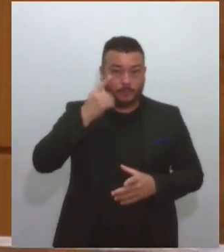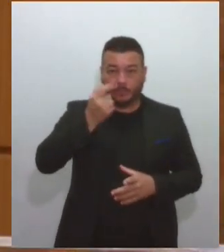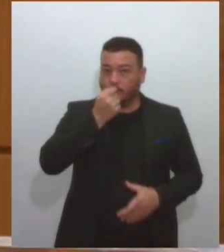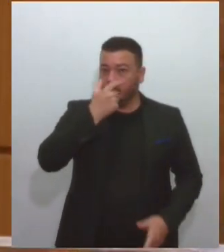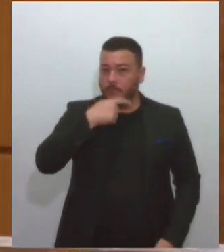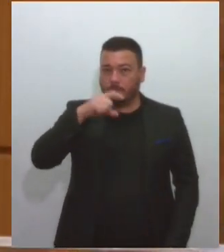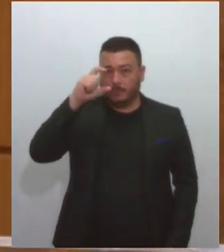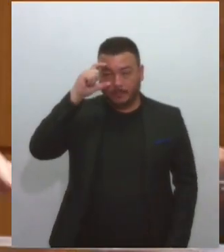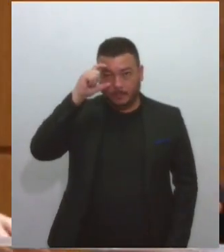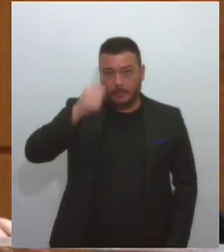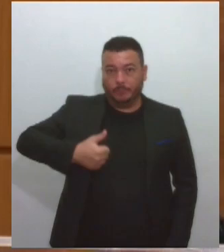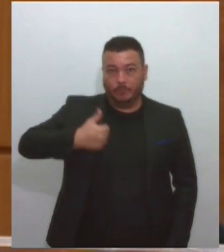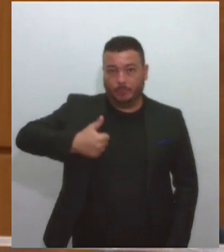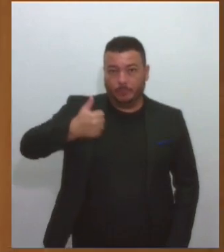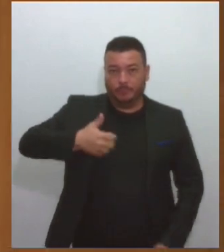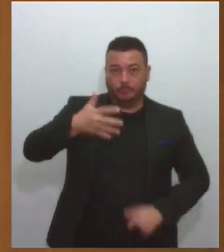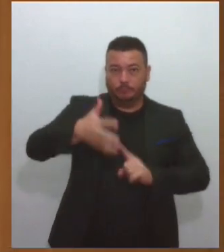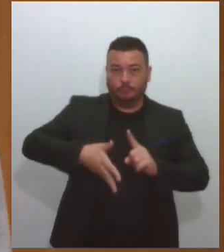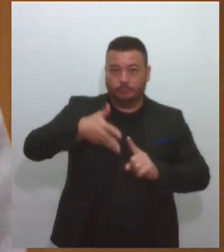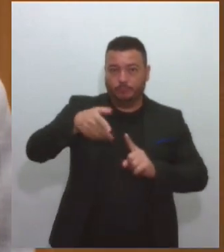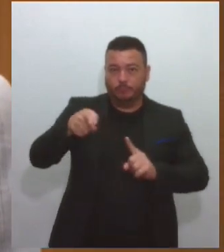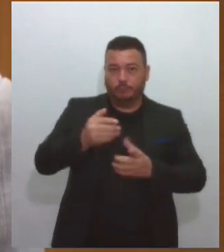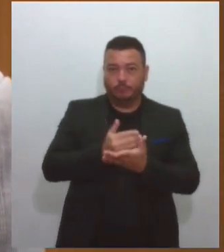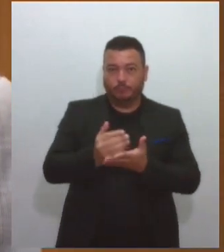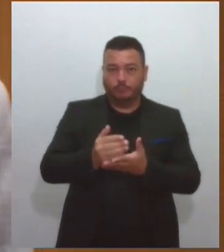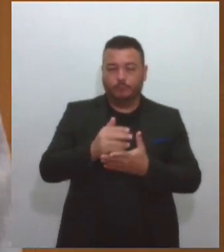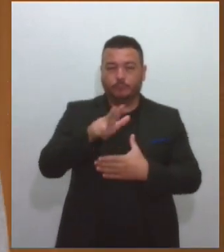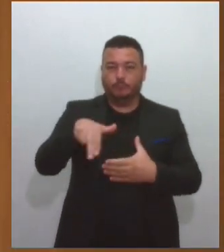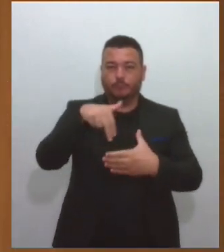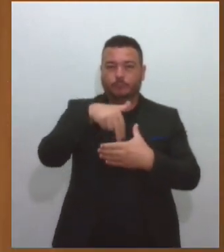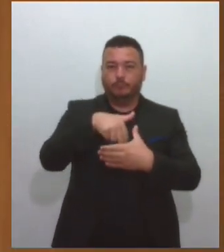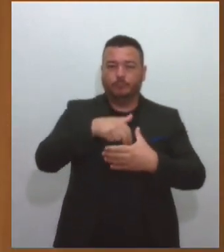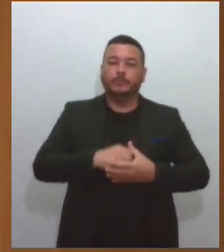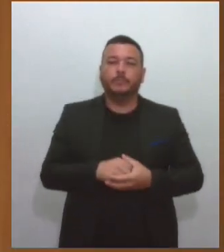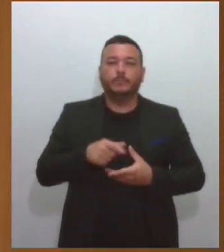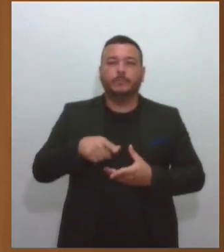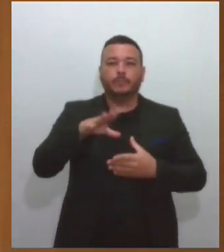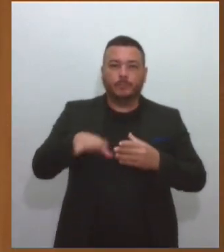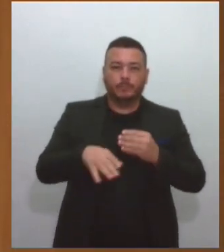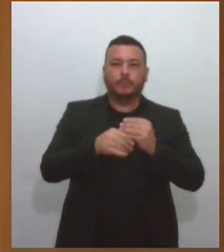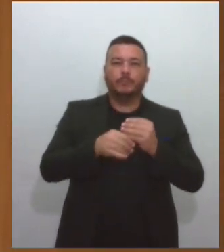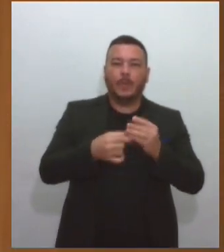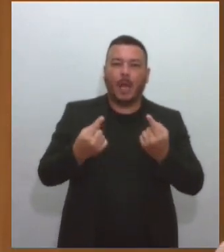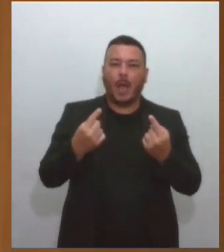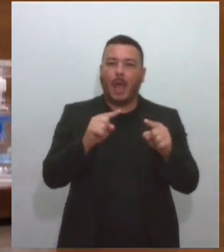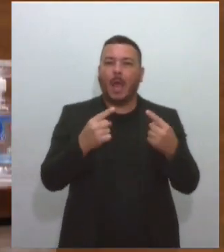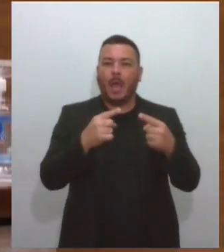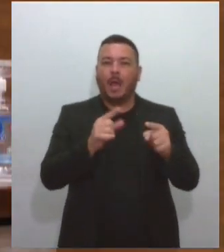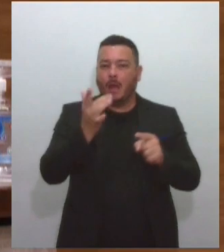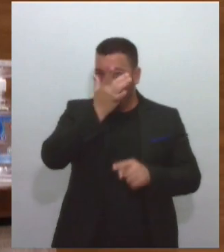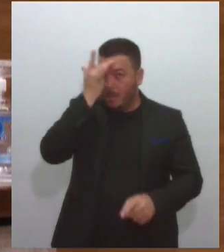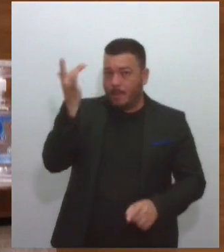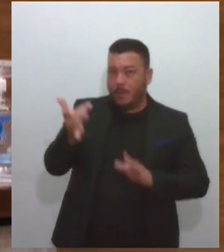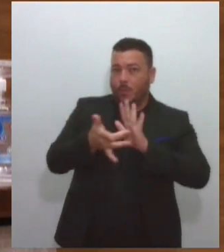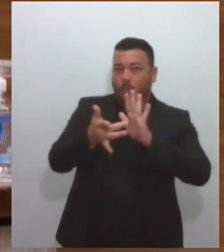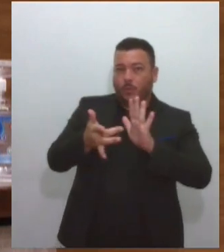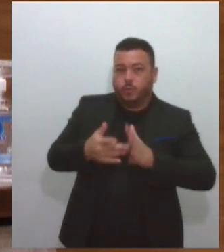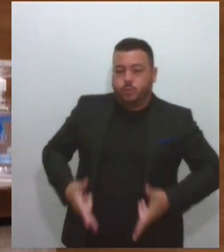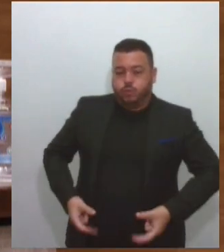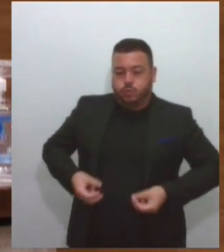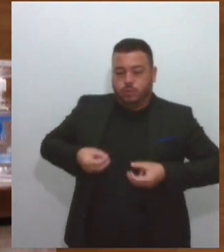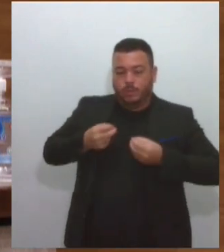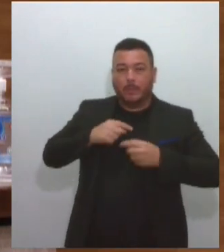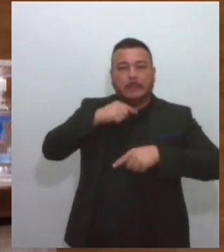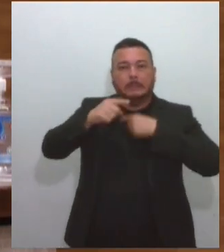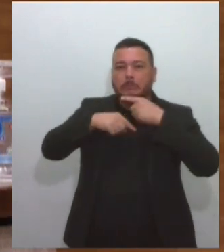primeiro orador de um pequeno expediente. O parlamentar apresentou a reclamação de uma paciente oncológica que não teria conseguido